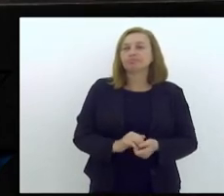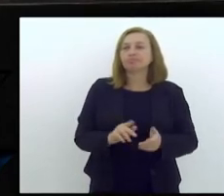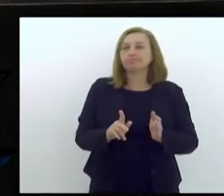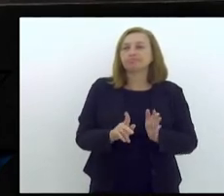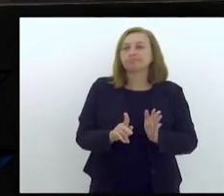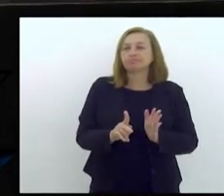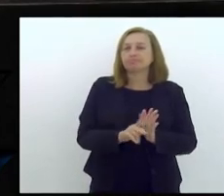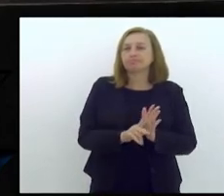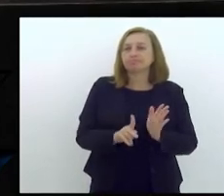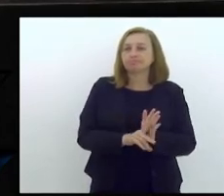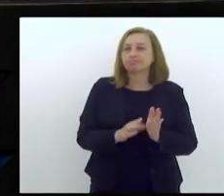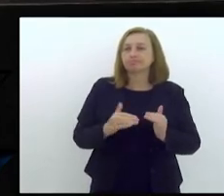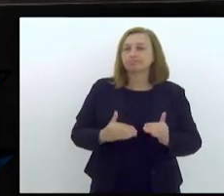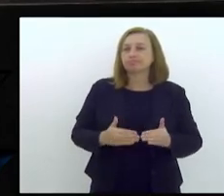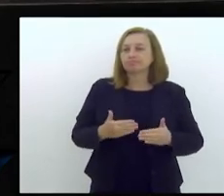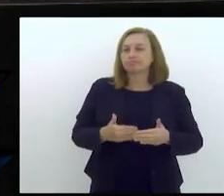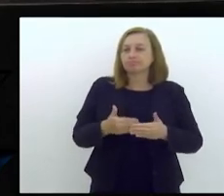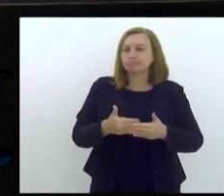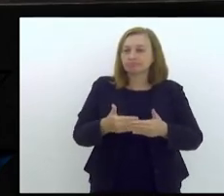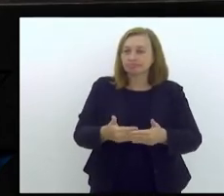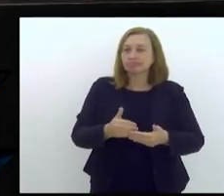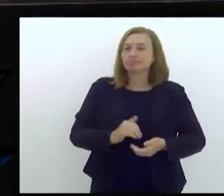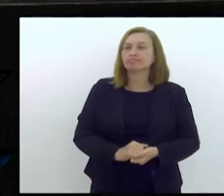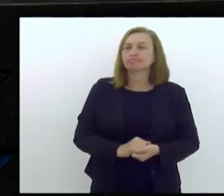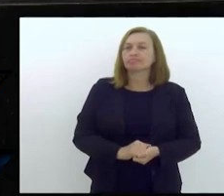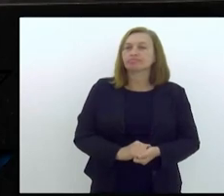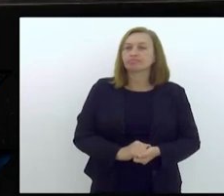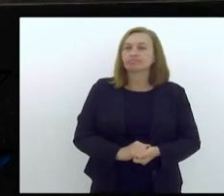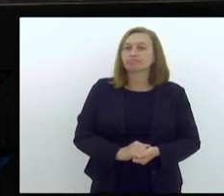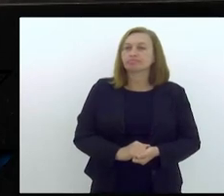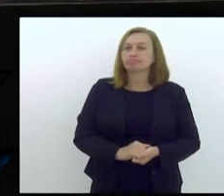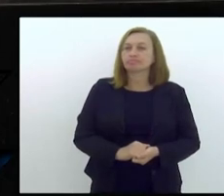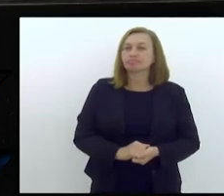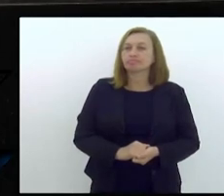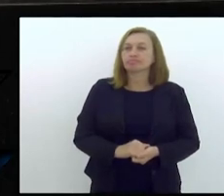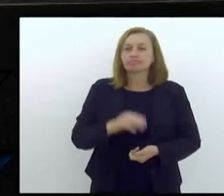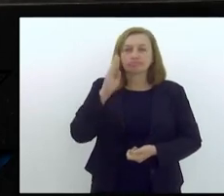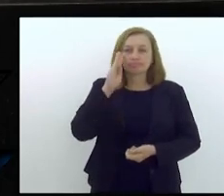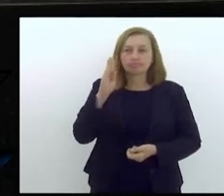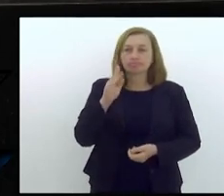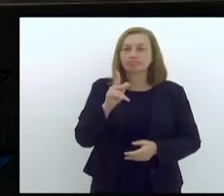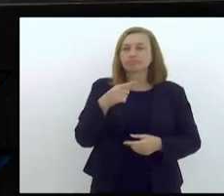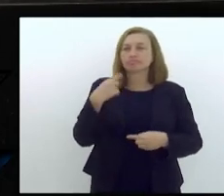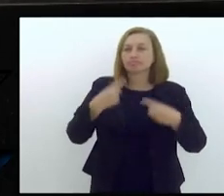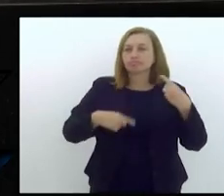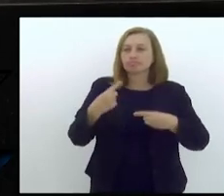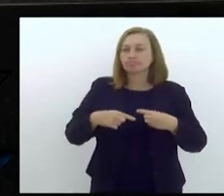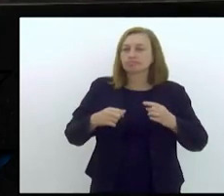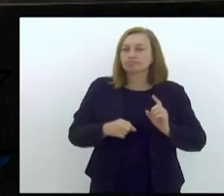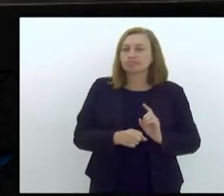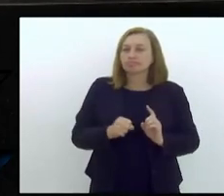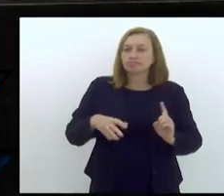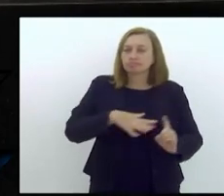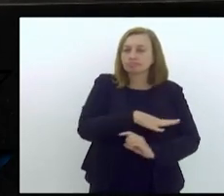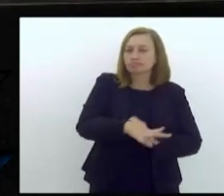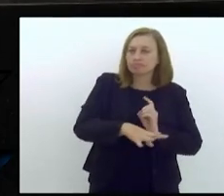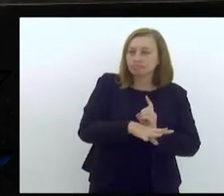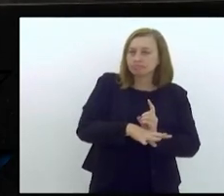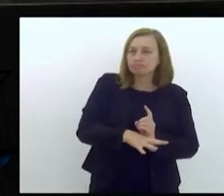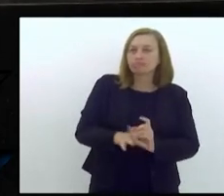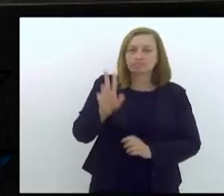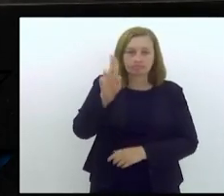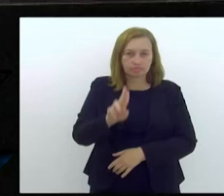avança a política de permanência estabelece que a prioridade nas políticas de assistente social que é uma das dimensões da